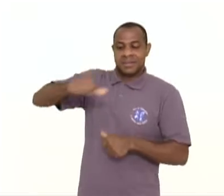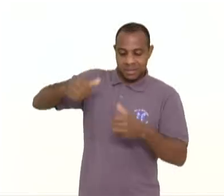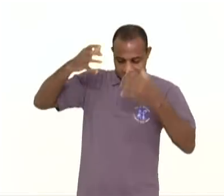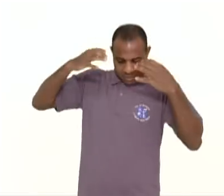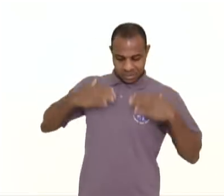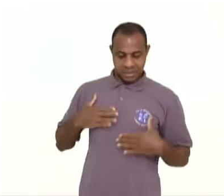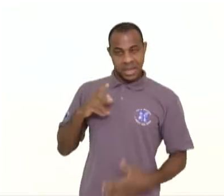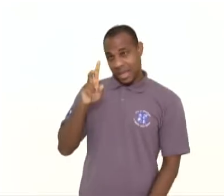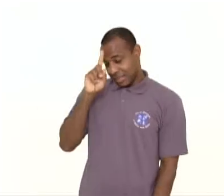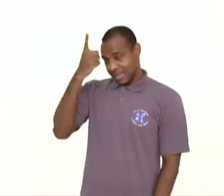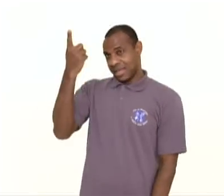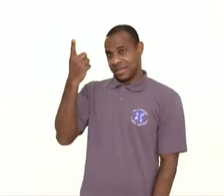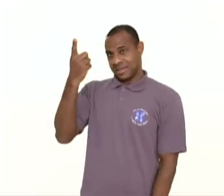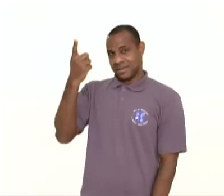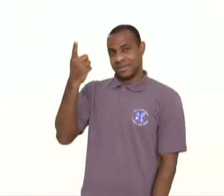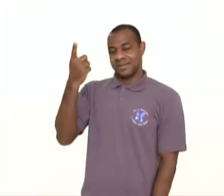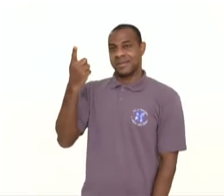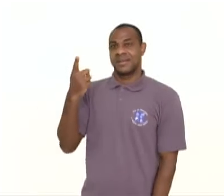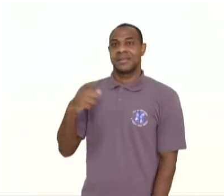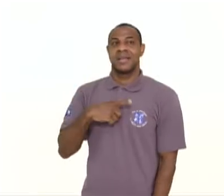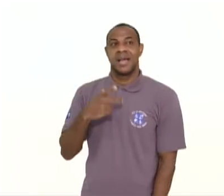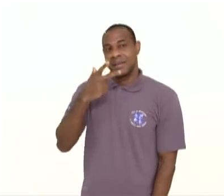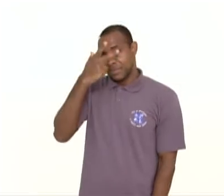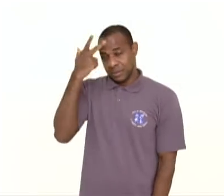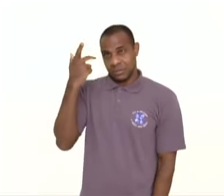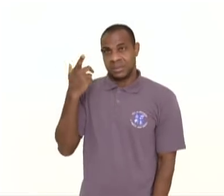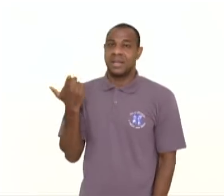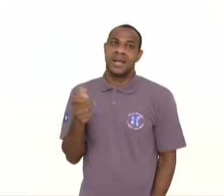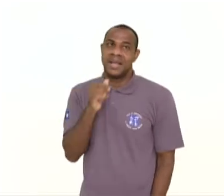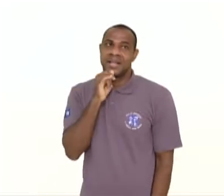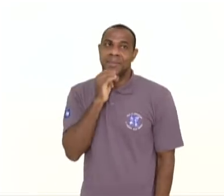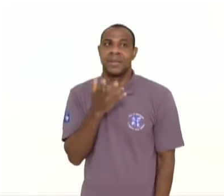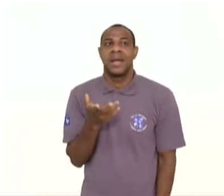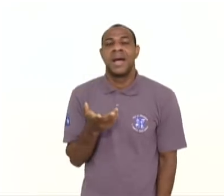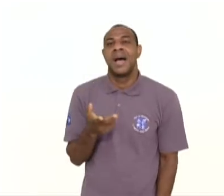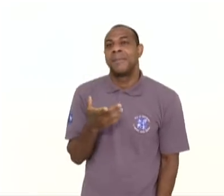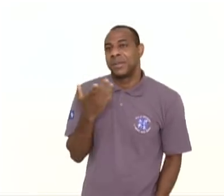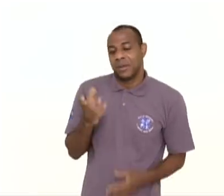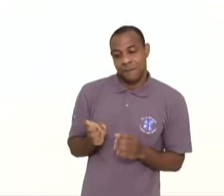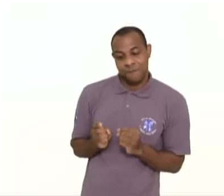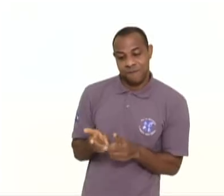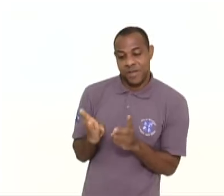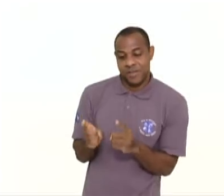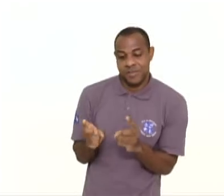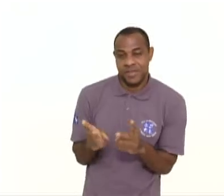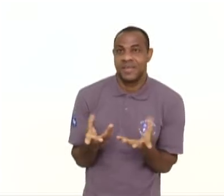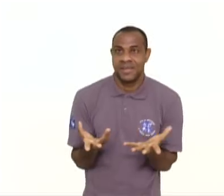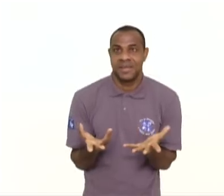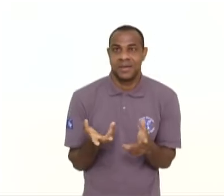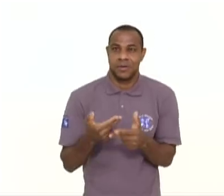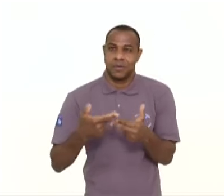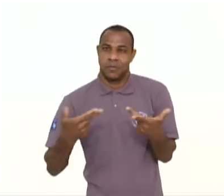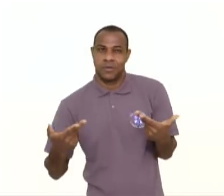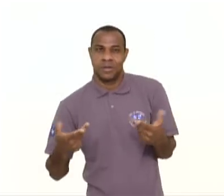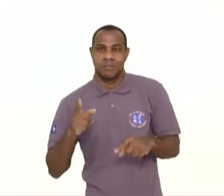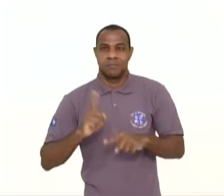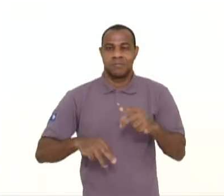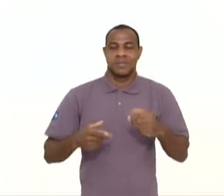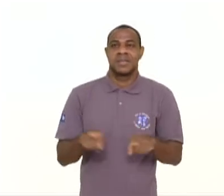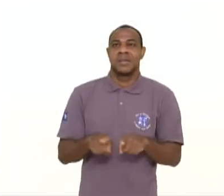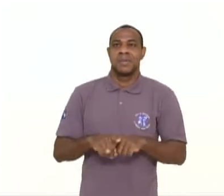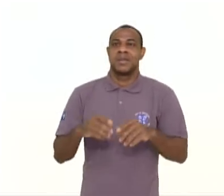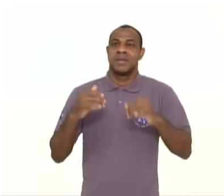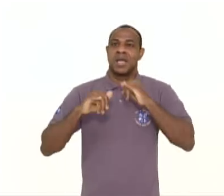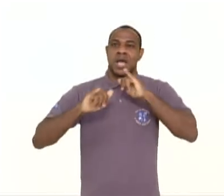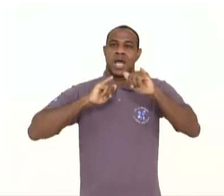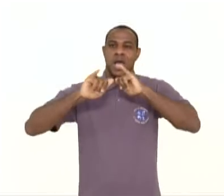vendendo uma ideia para que as pessoas também comprem aquele produto, às vezes específico, né? Então a ideia também entra a questão do marketing envolvido